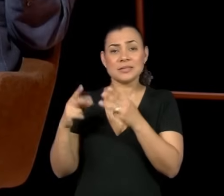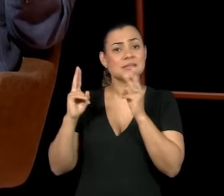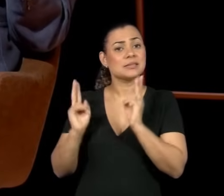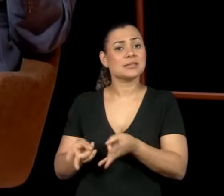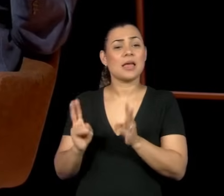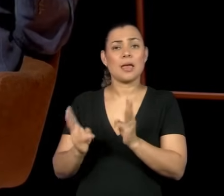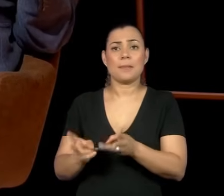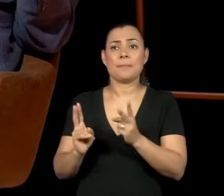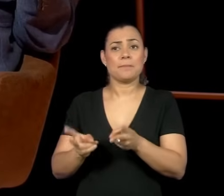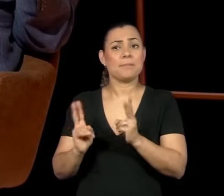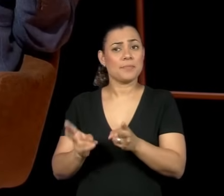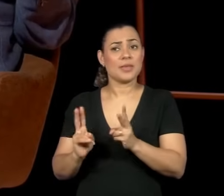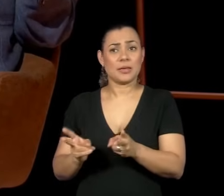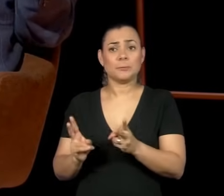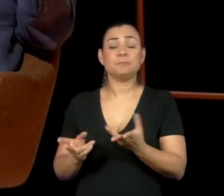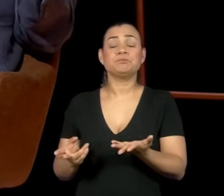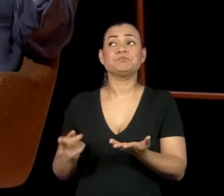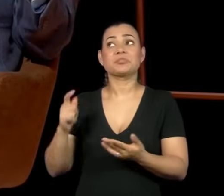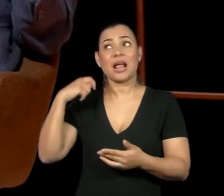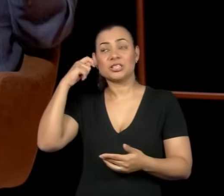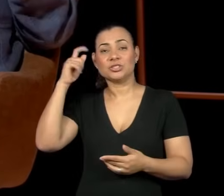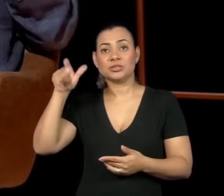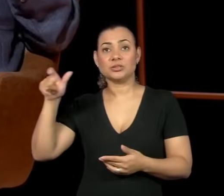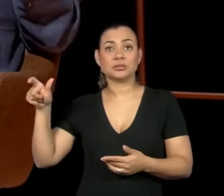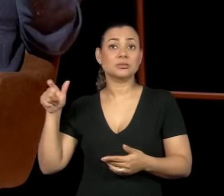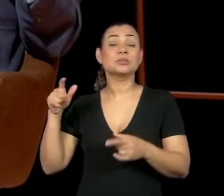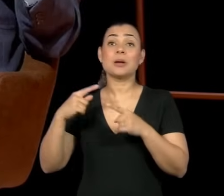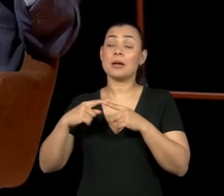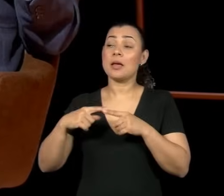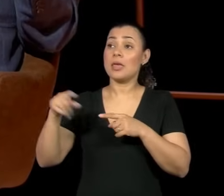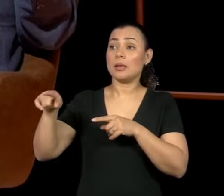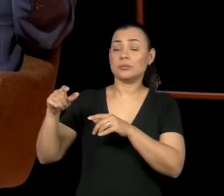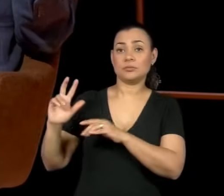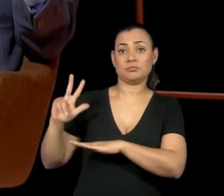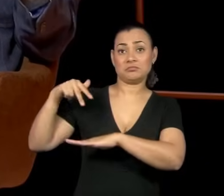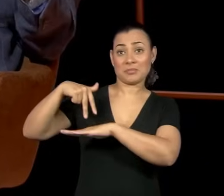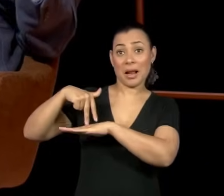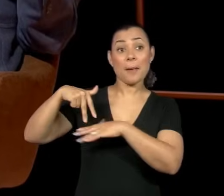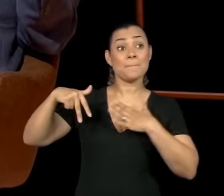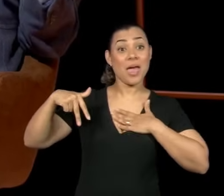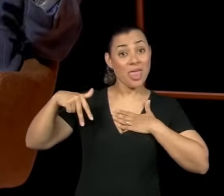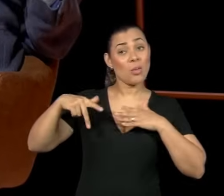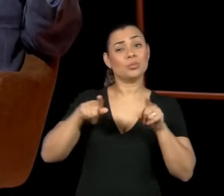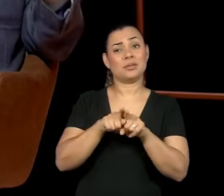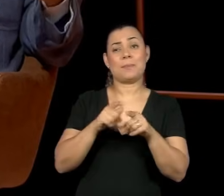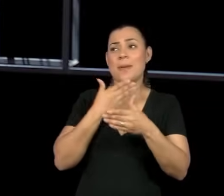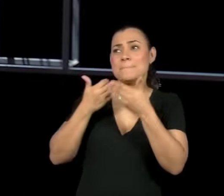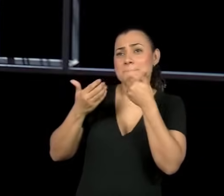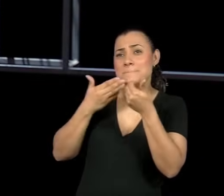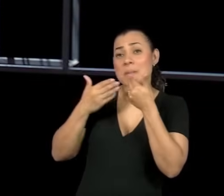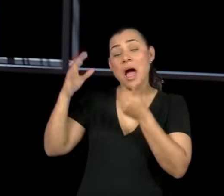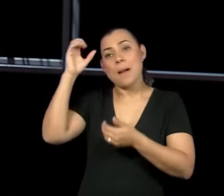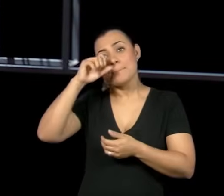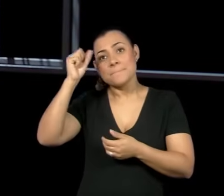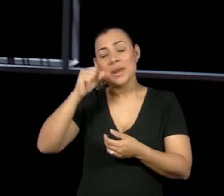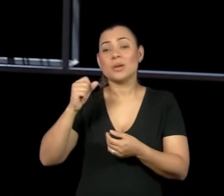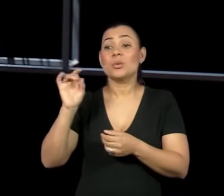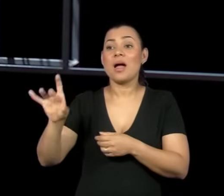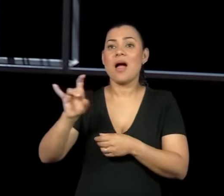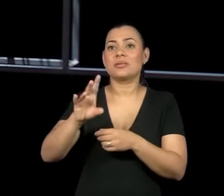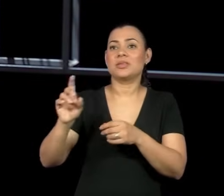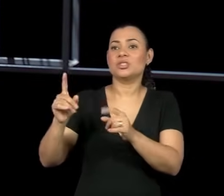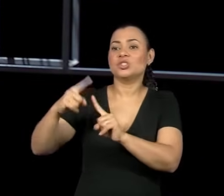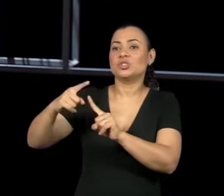não só eles ganham na promoção, como eu aprendo. Claro. A cada dia você vai aprendendo o tipo de público de cada